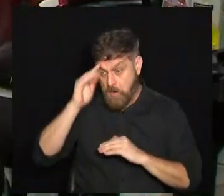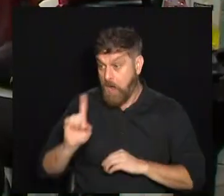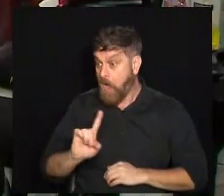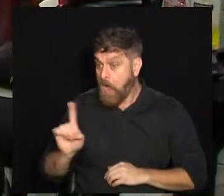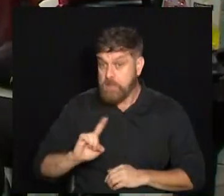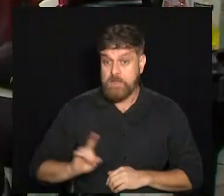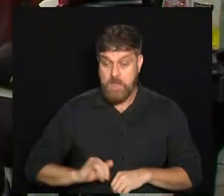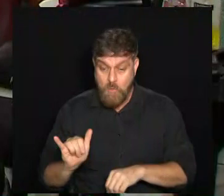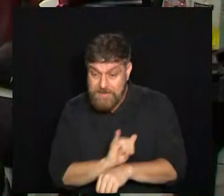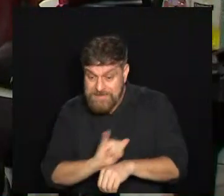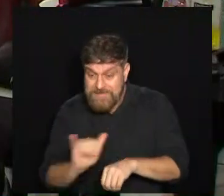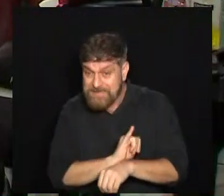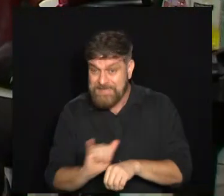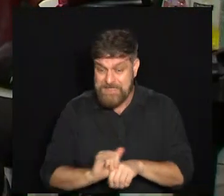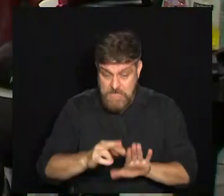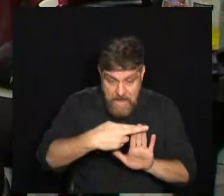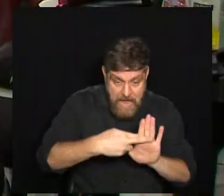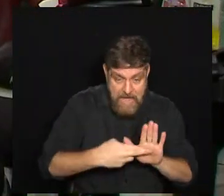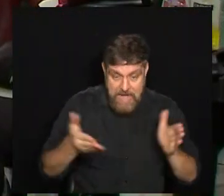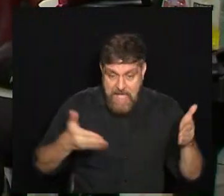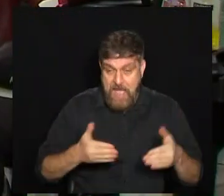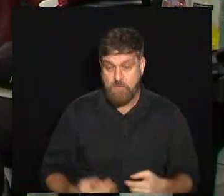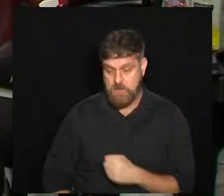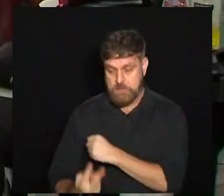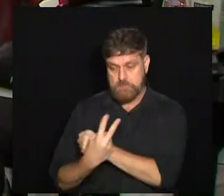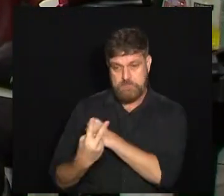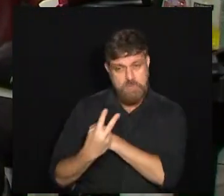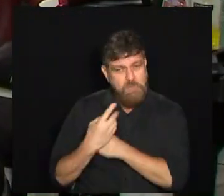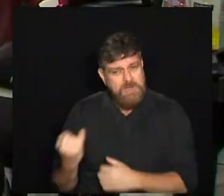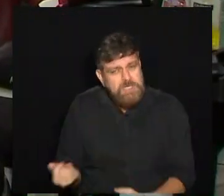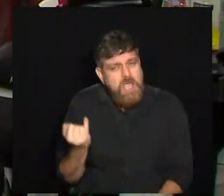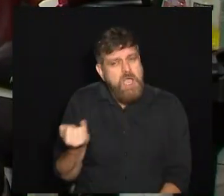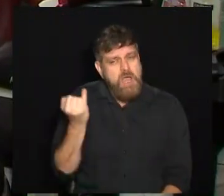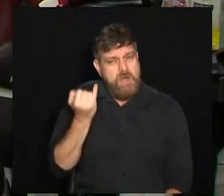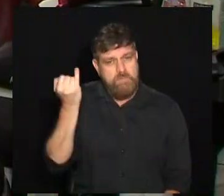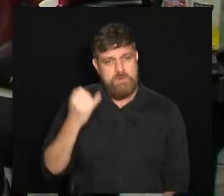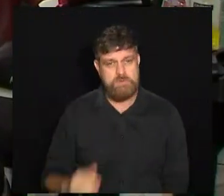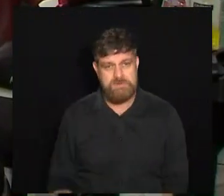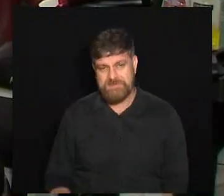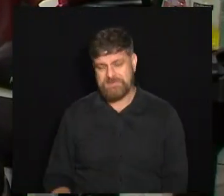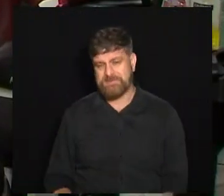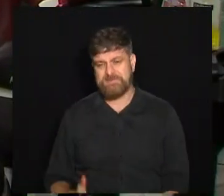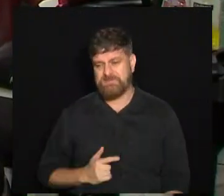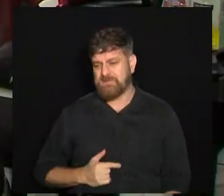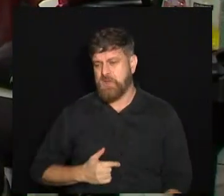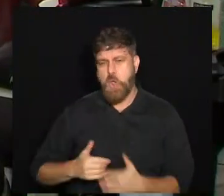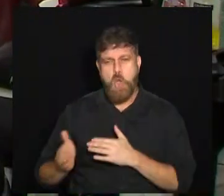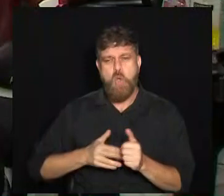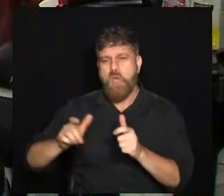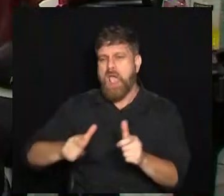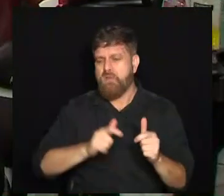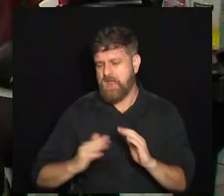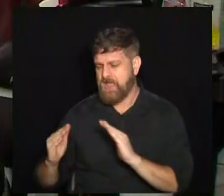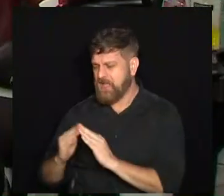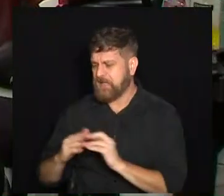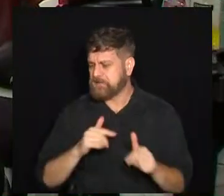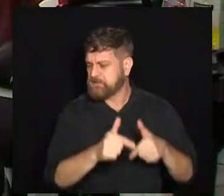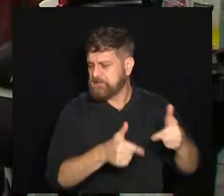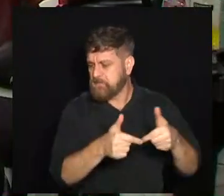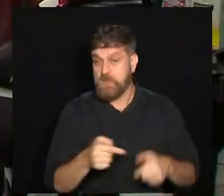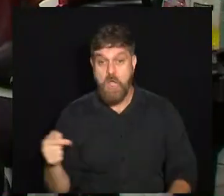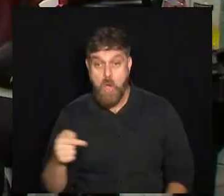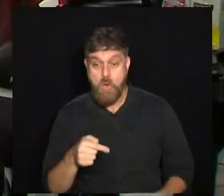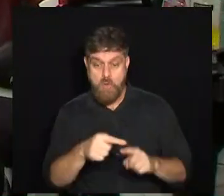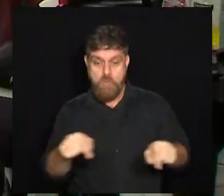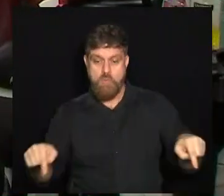neste momento para se proteger é extremamente importante. E não importa se você está em casa, no trabalho ou no salão